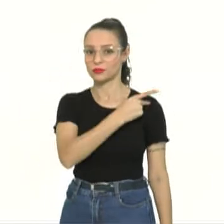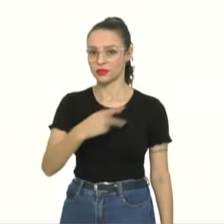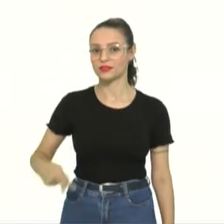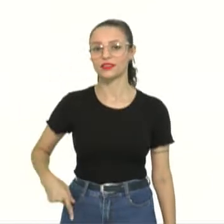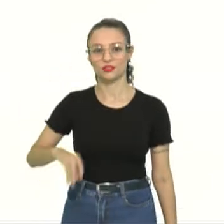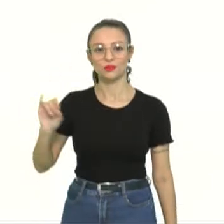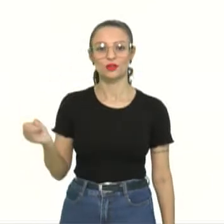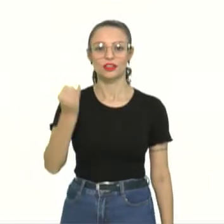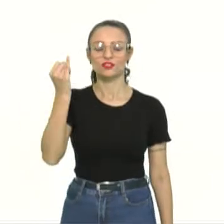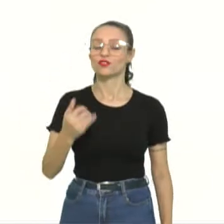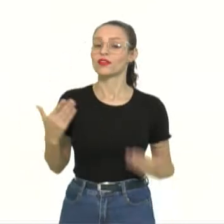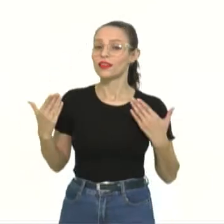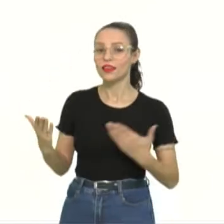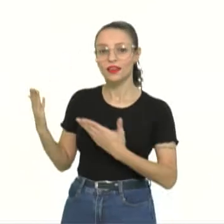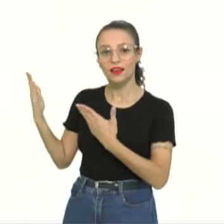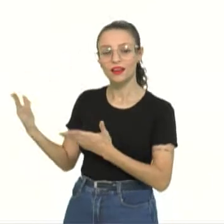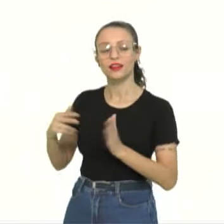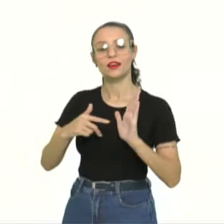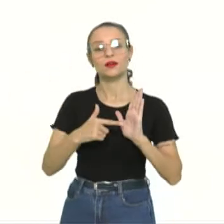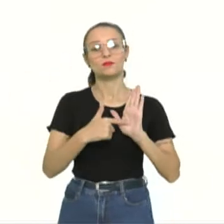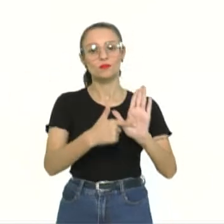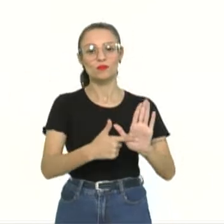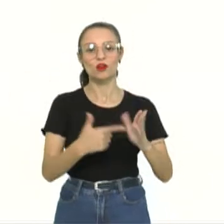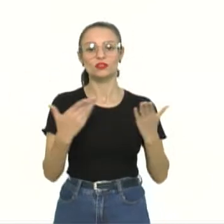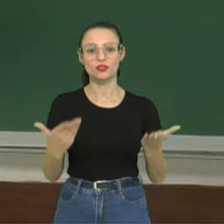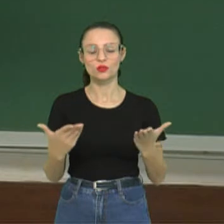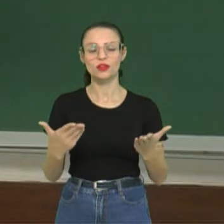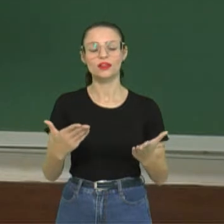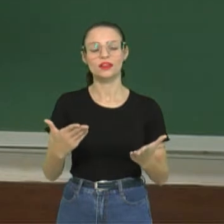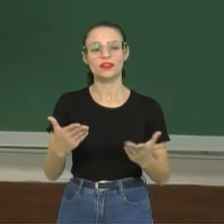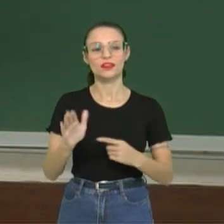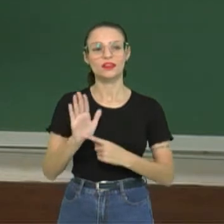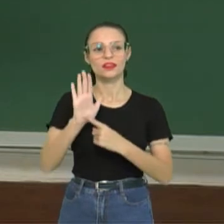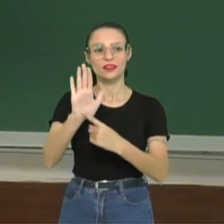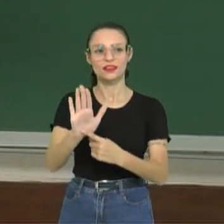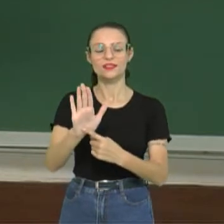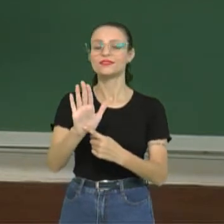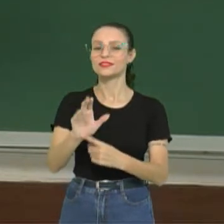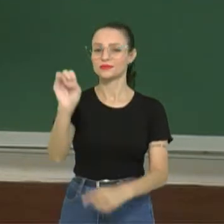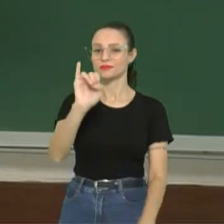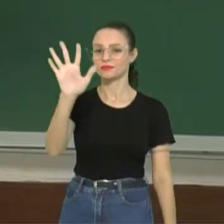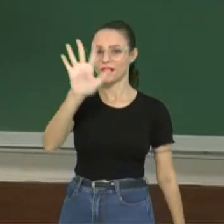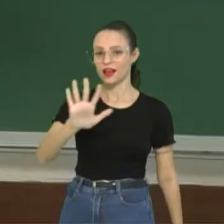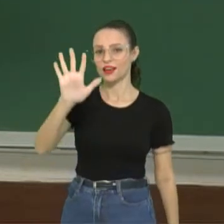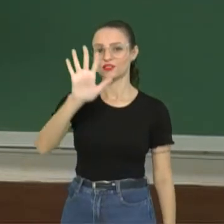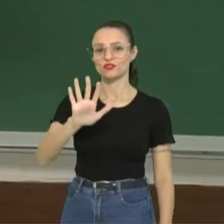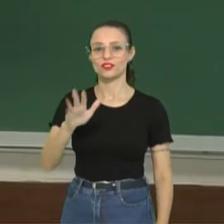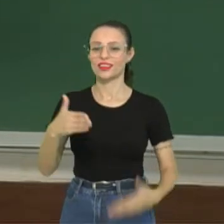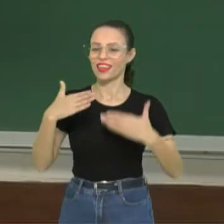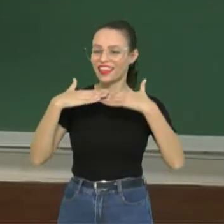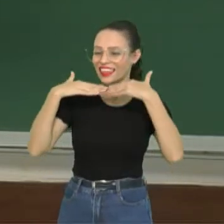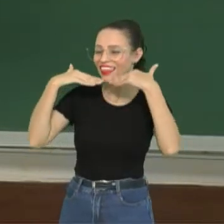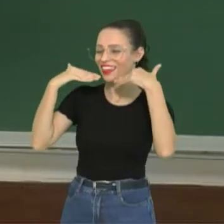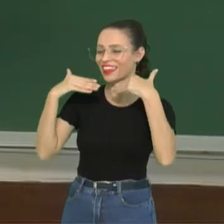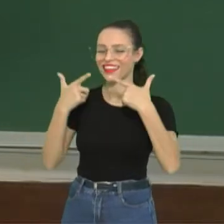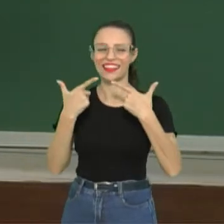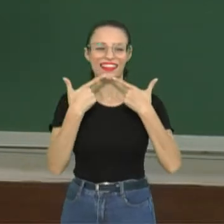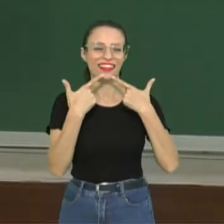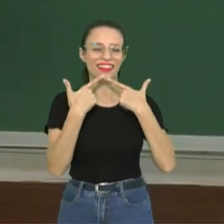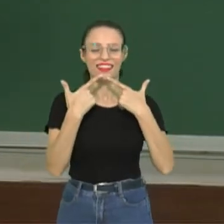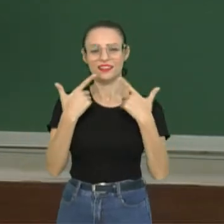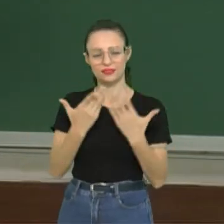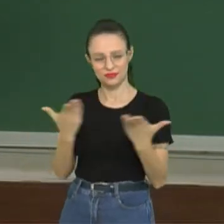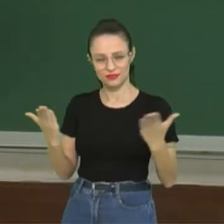importante né e ele traz justamente essa imagem que cria e um Carisma imediato